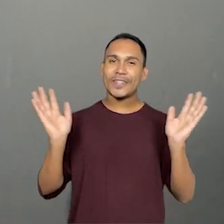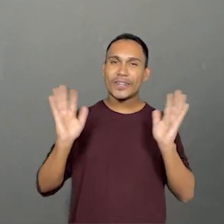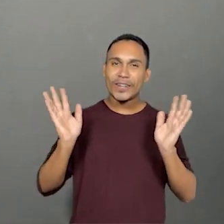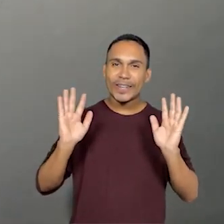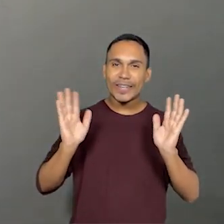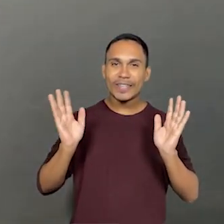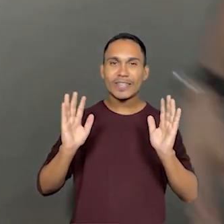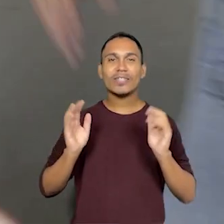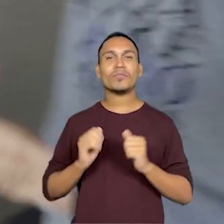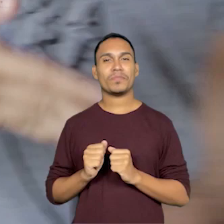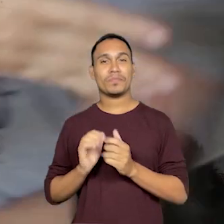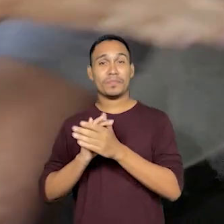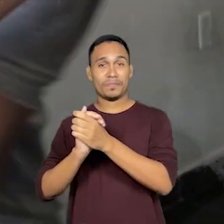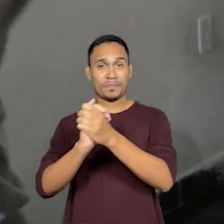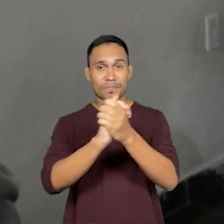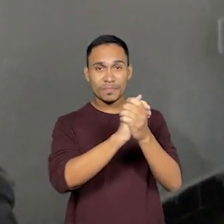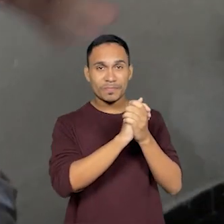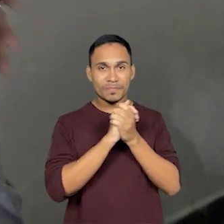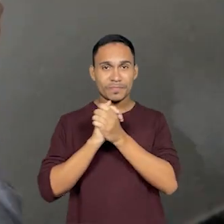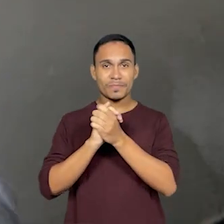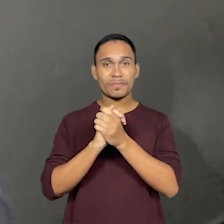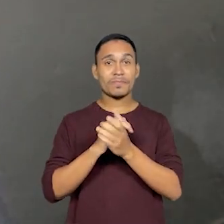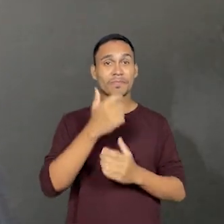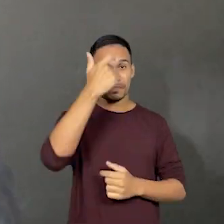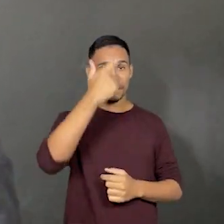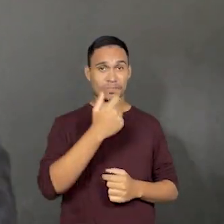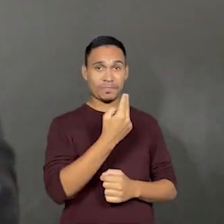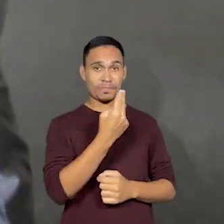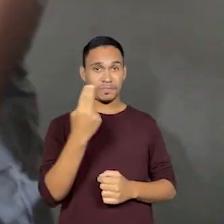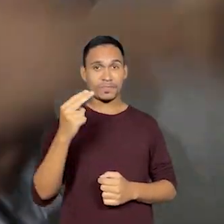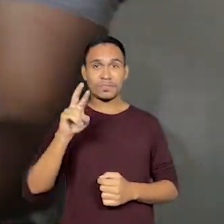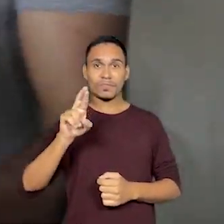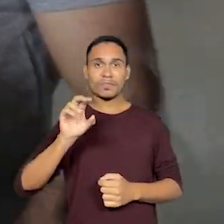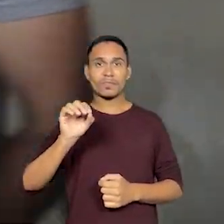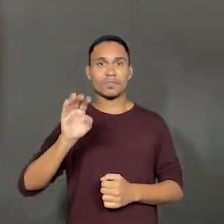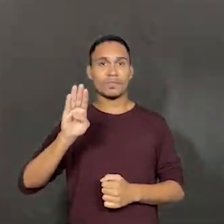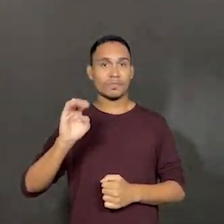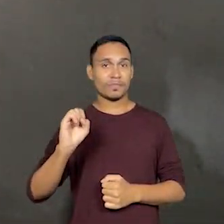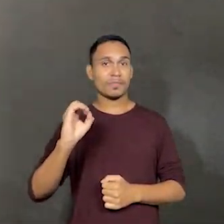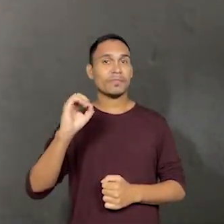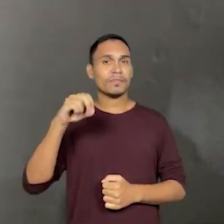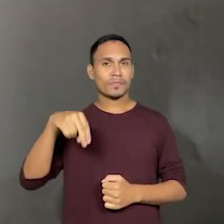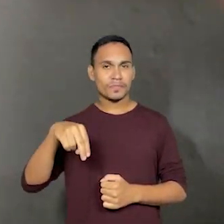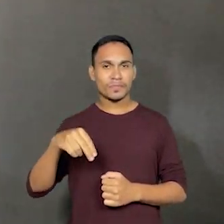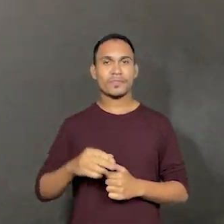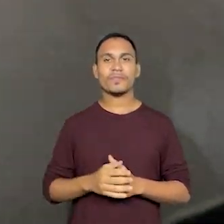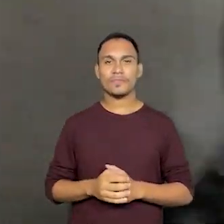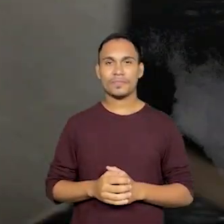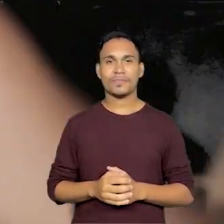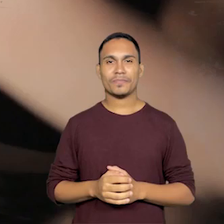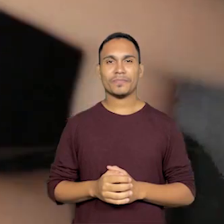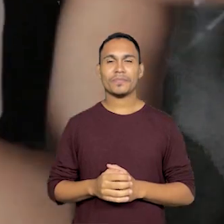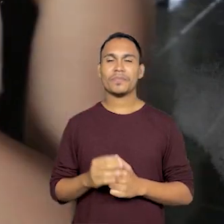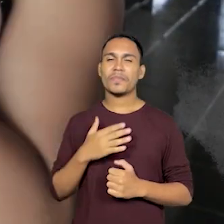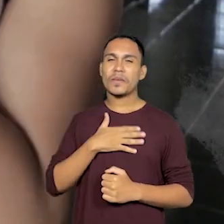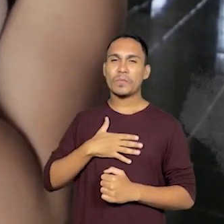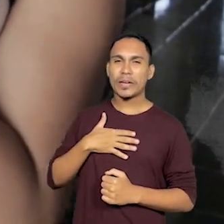Oi! Tudo bem? Sou Clarissa. Sou Robson. Se abraçam. Ei, John. Clarissa. Oi, Clarissa. Tainária. Sejam todos bem-vindos. Oi.